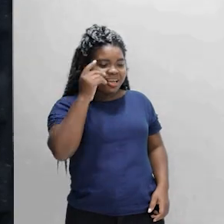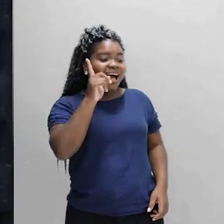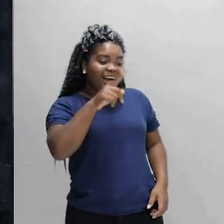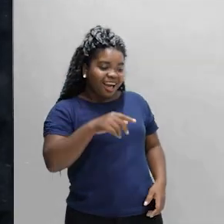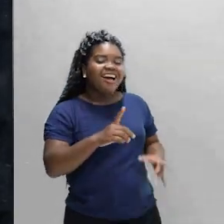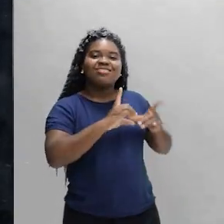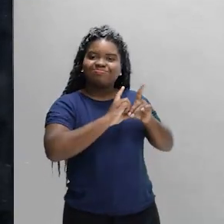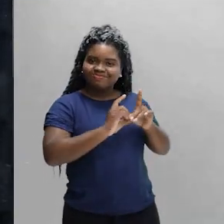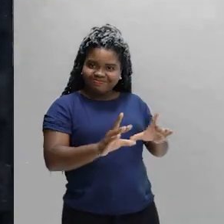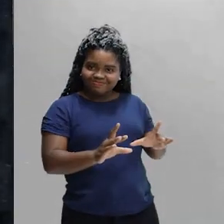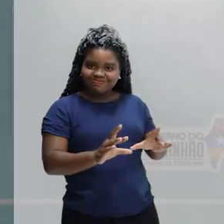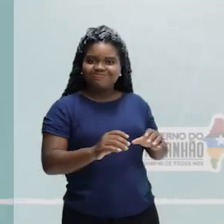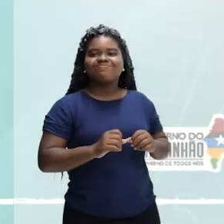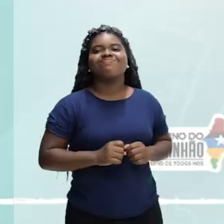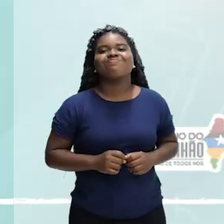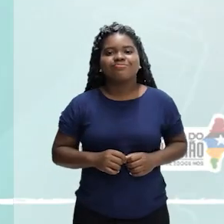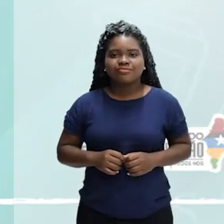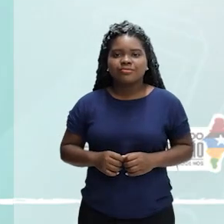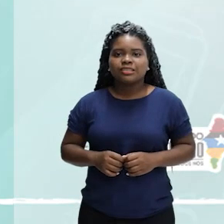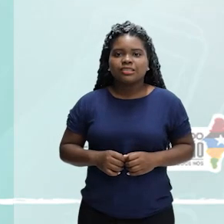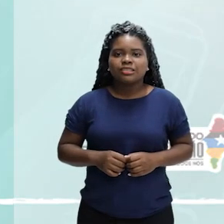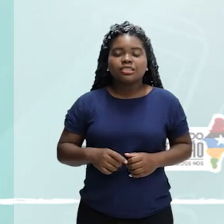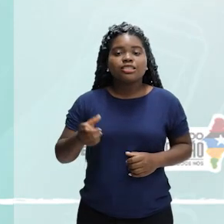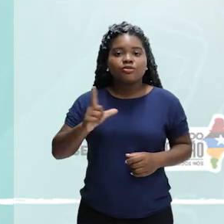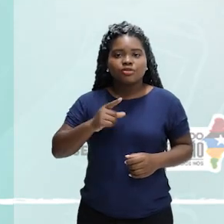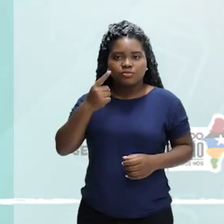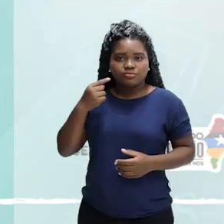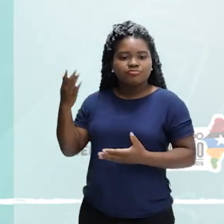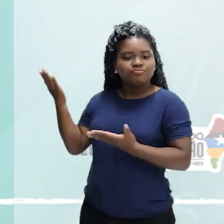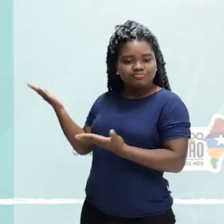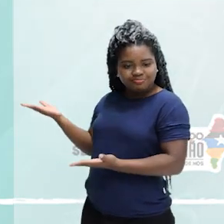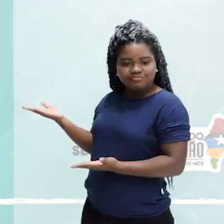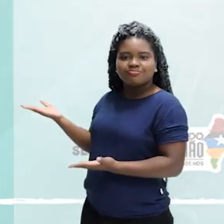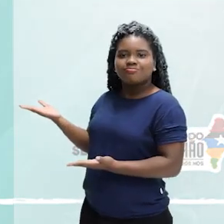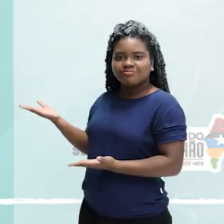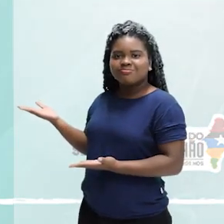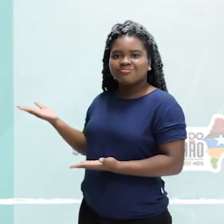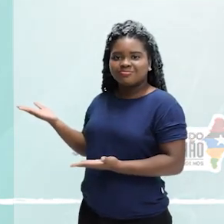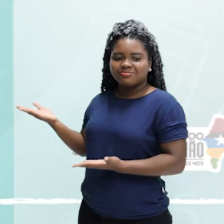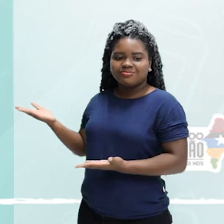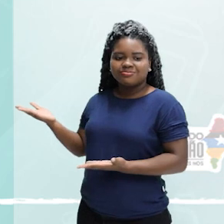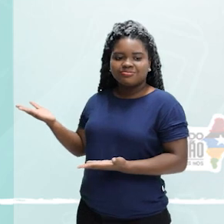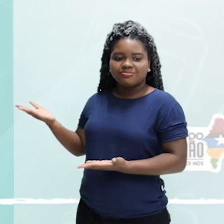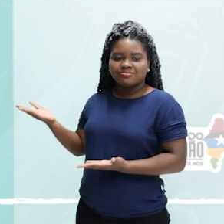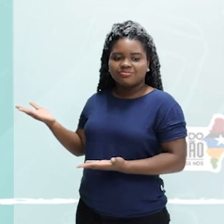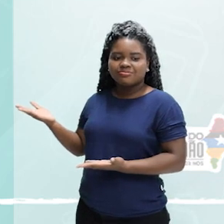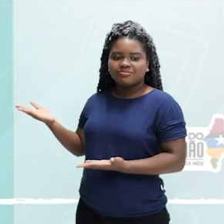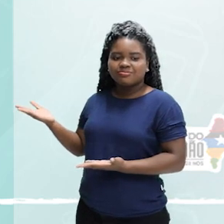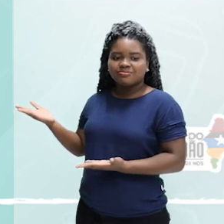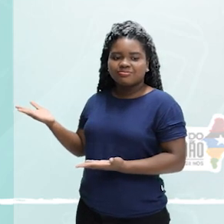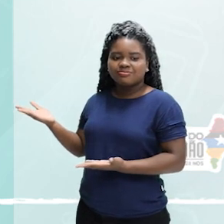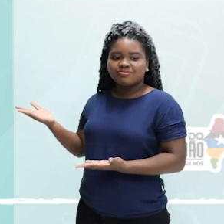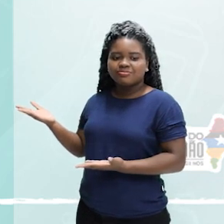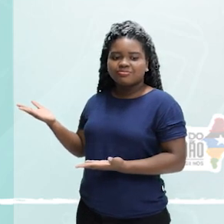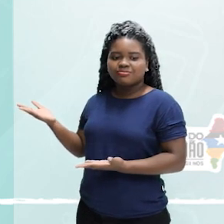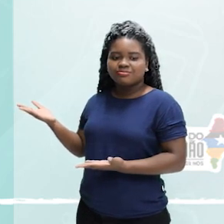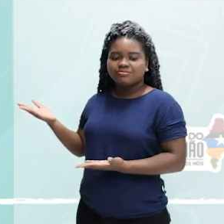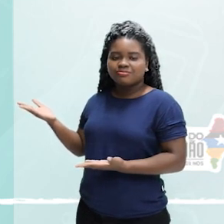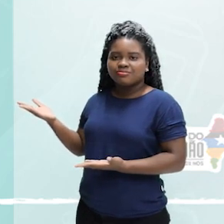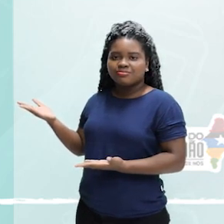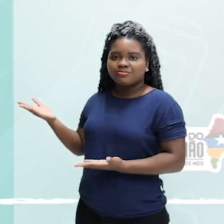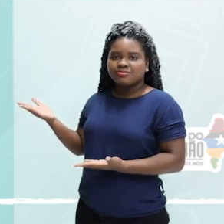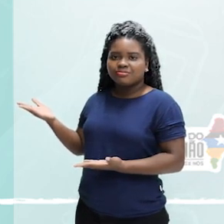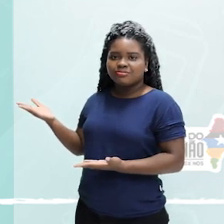atenção, olha só. Funcionários eleitos, que no caso, funcionário está falando aqui dos políticos, tá? Dos